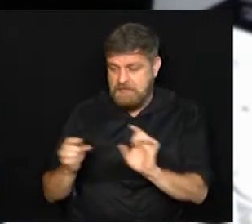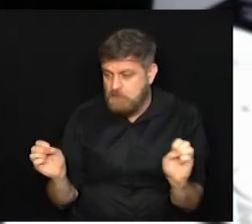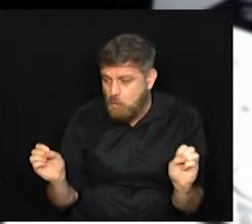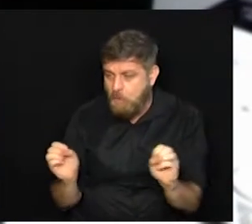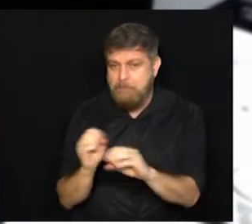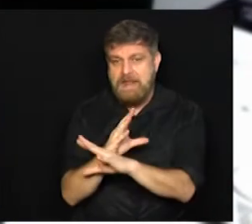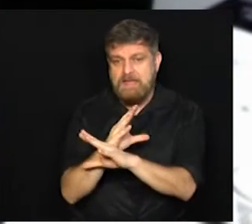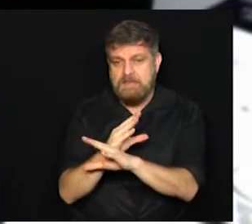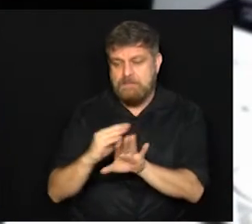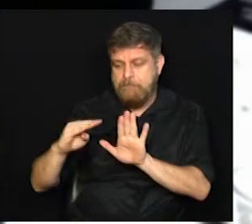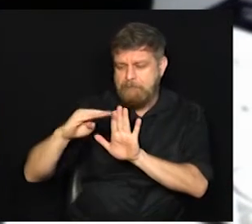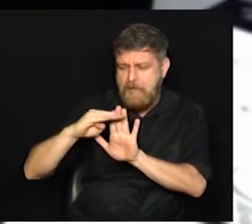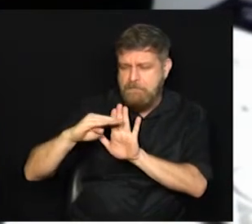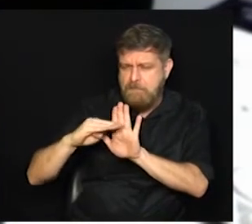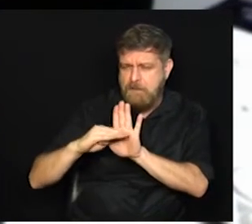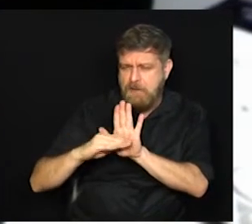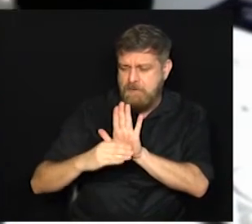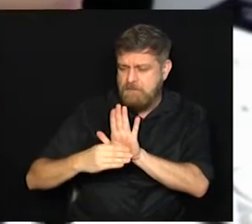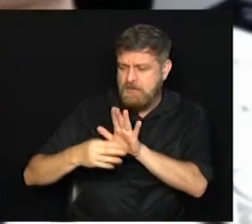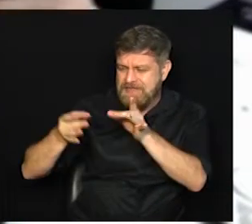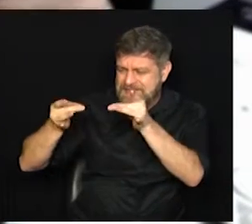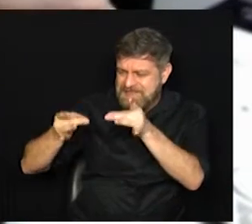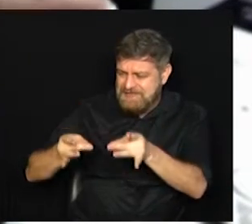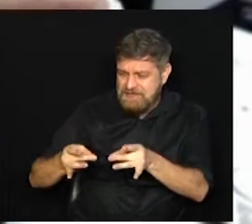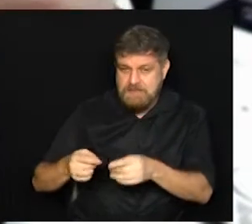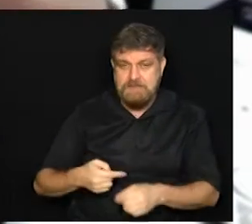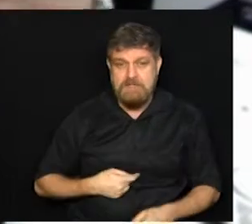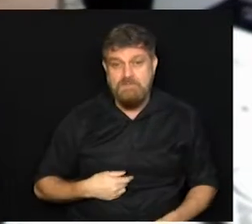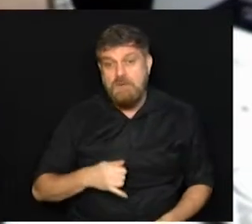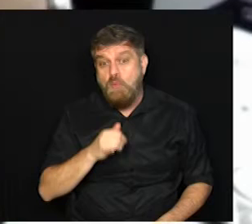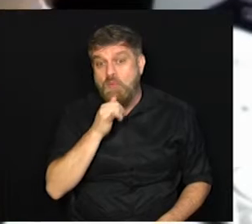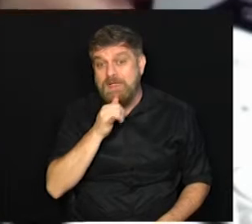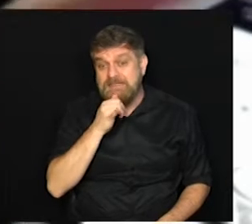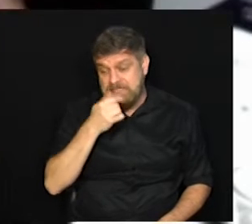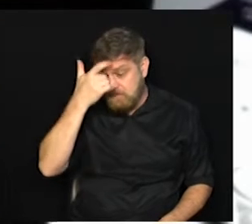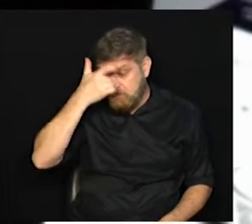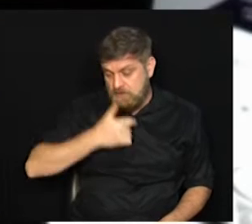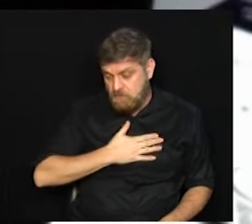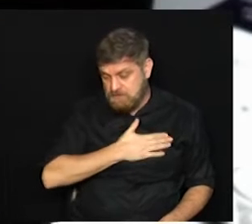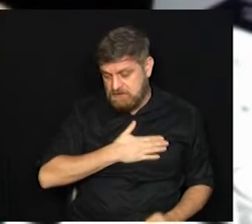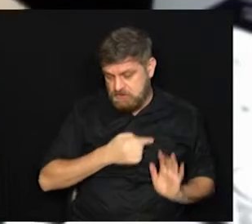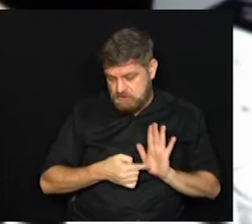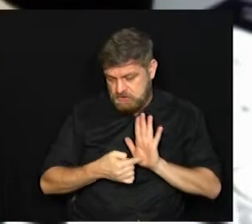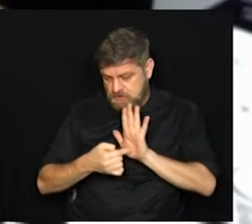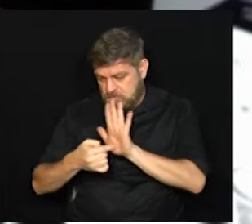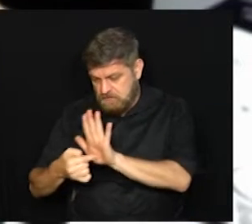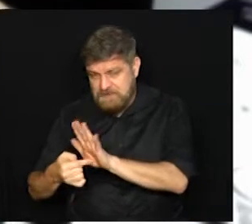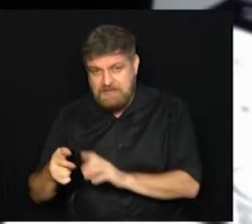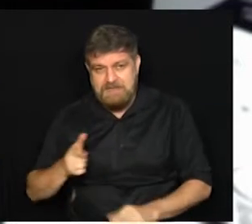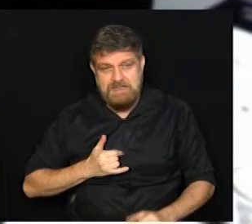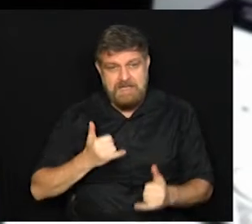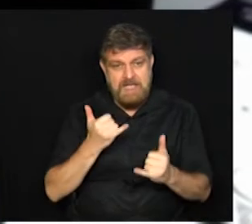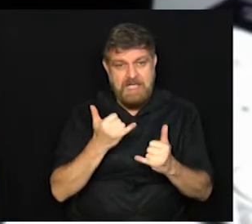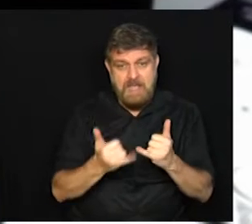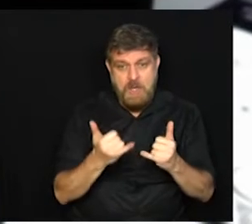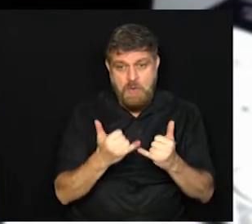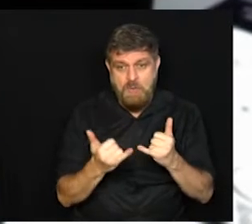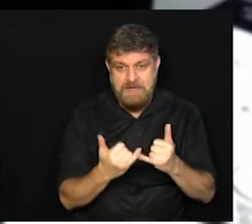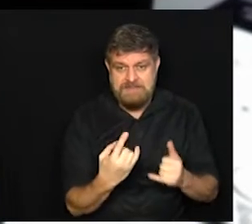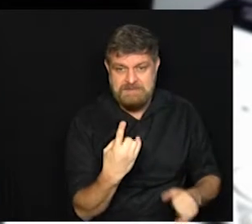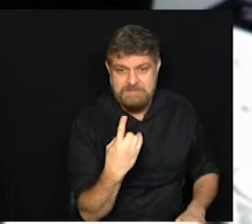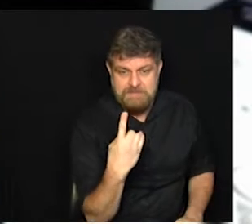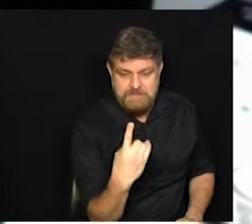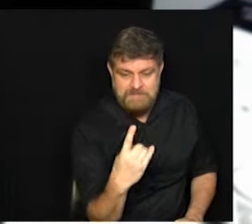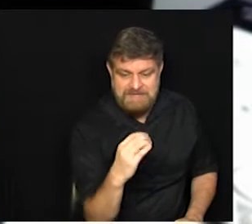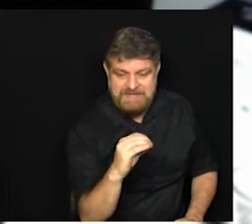entendeu? Mas aqui são alguns exemplos que eu gostaria de trazer, e aí você vê que eu estou falando de quase 100 quilômetros, né? Que a